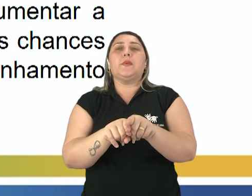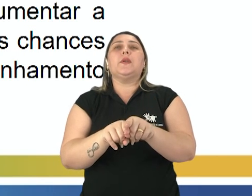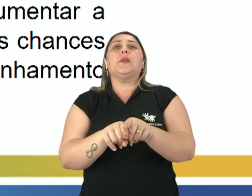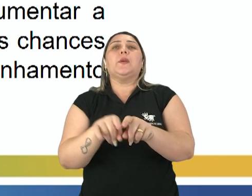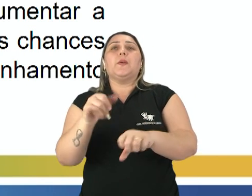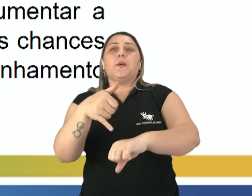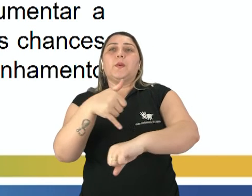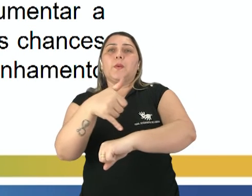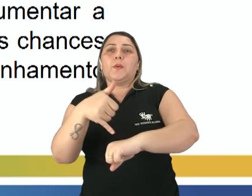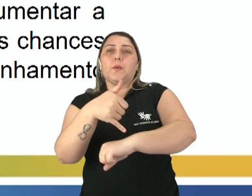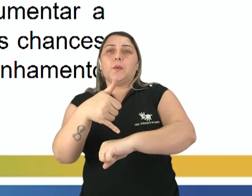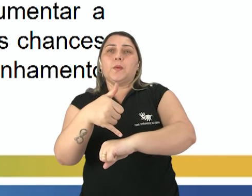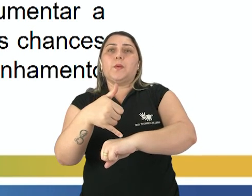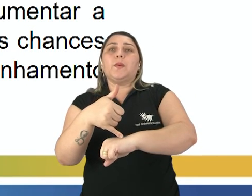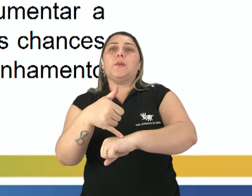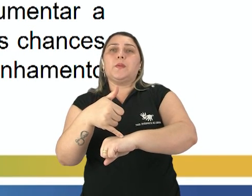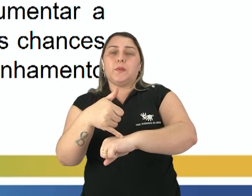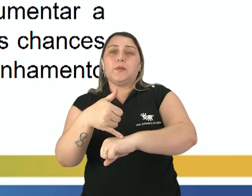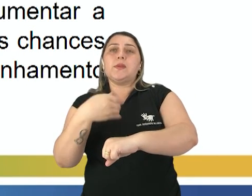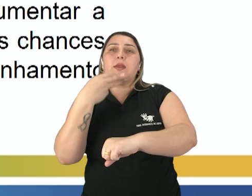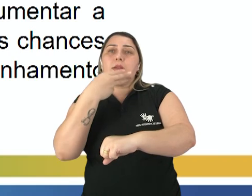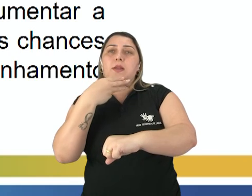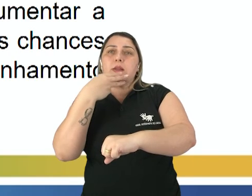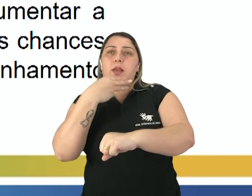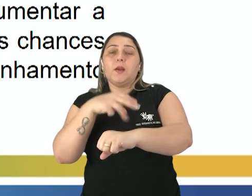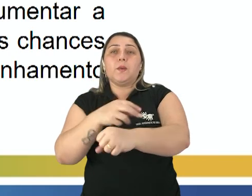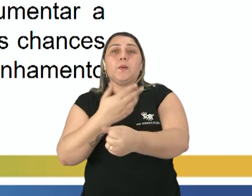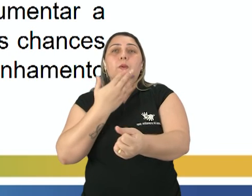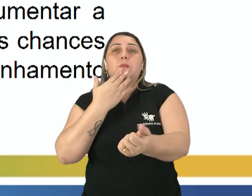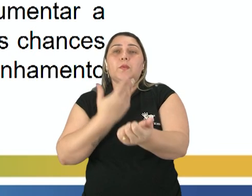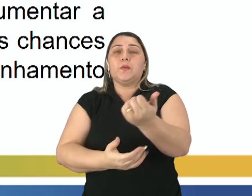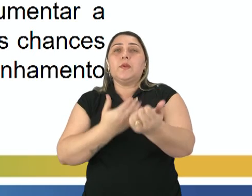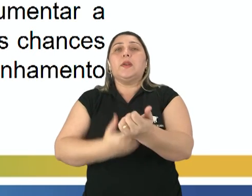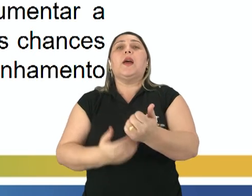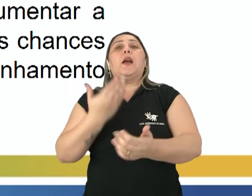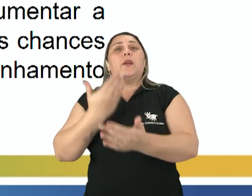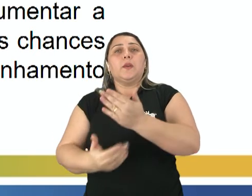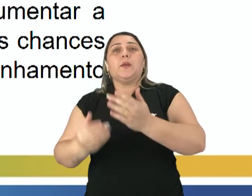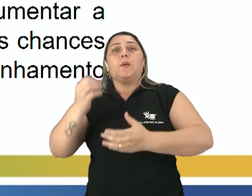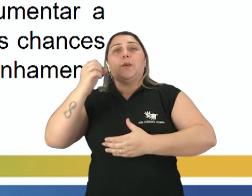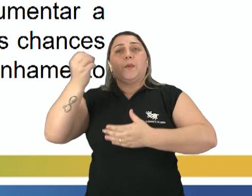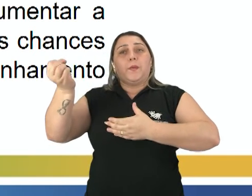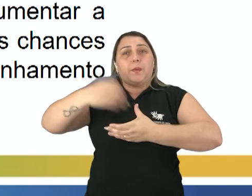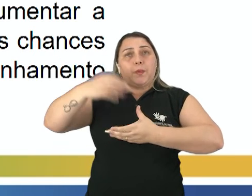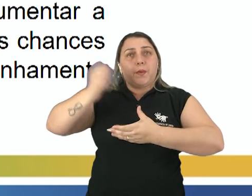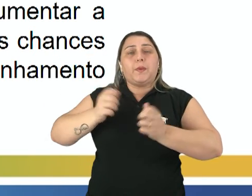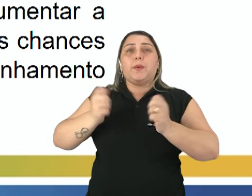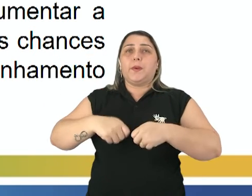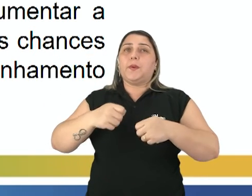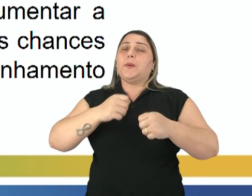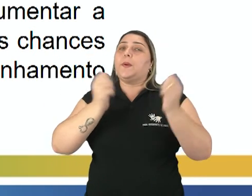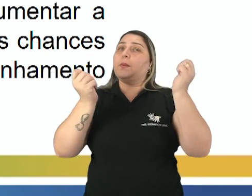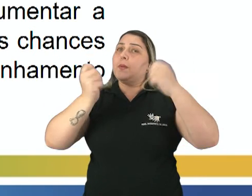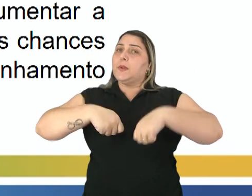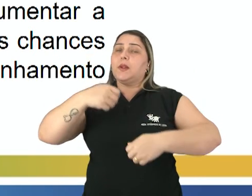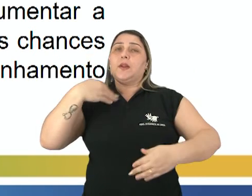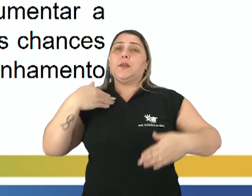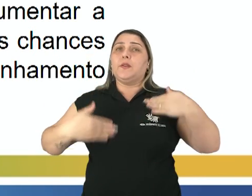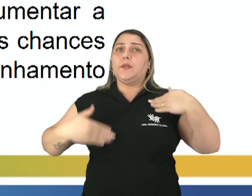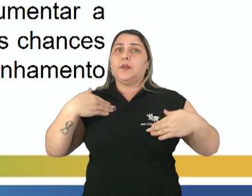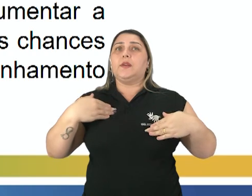sangue. Também ajuda a diminuir o estresse, aumentar a capacidade física, fatores que somados reduzem as chances de